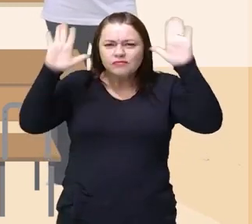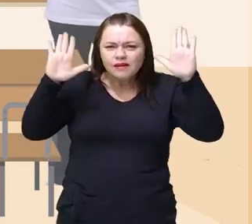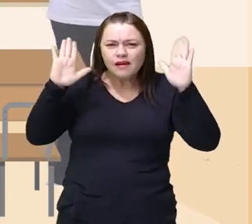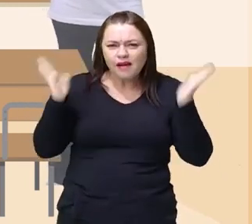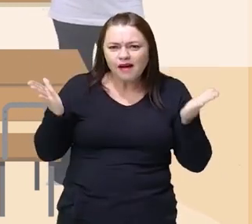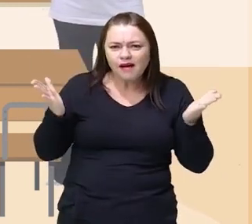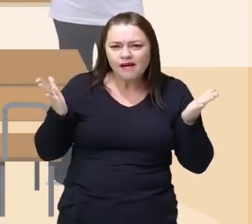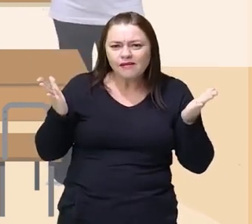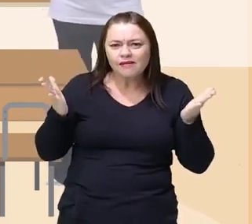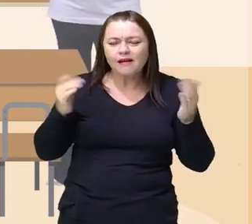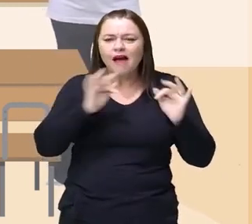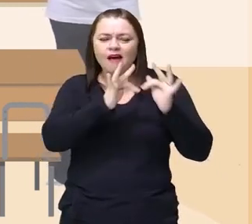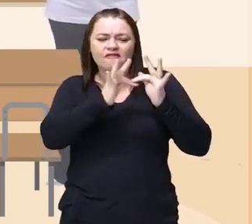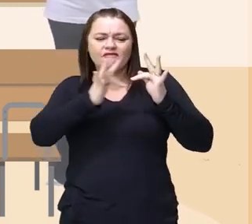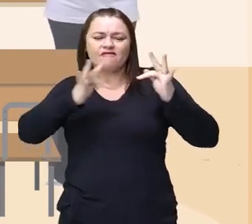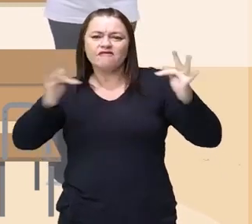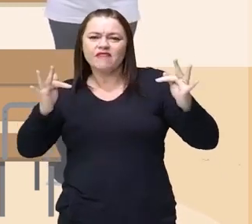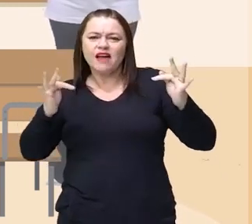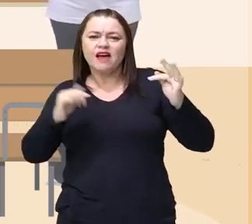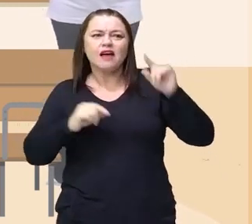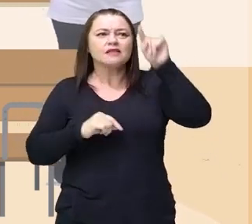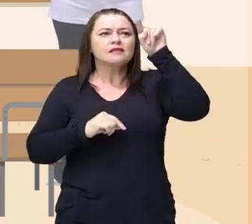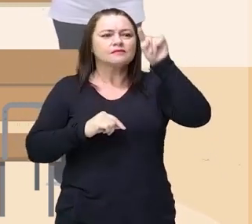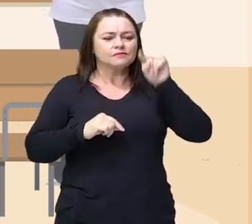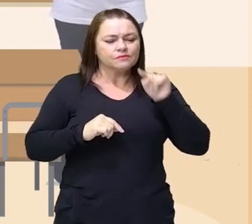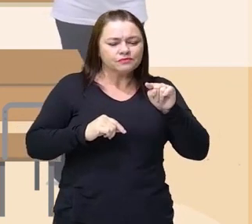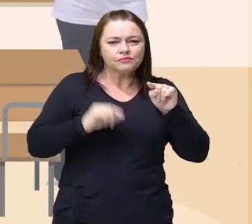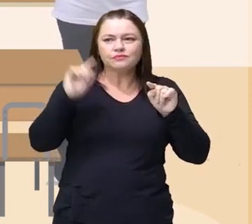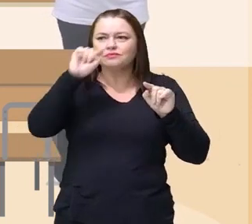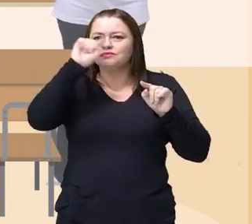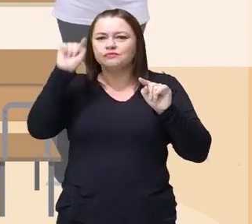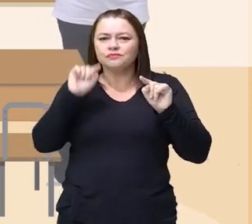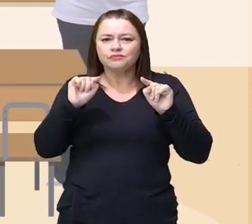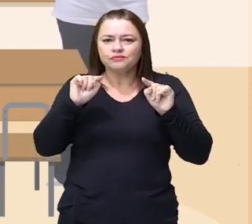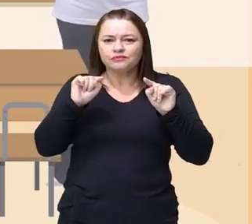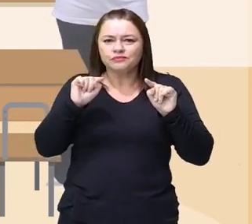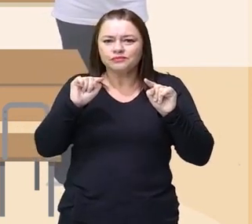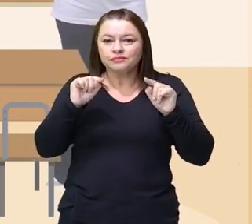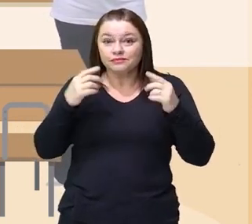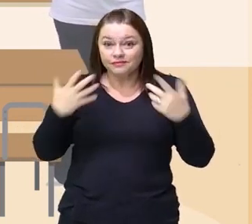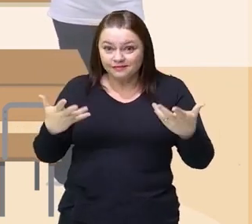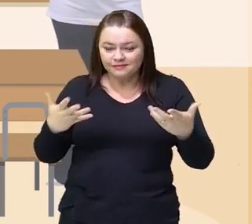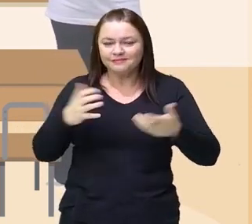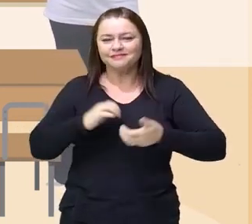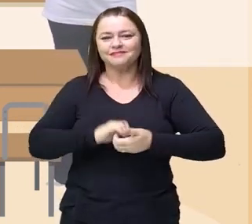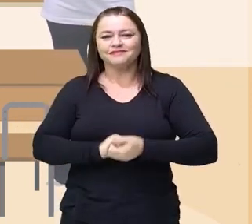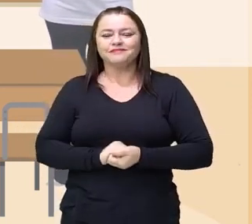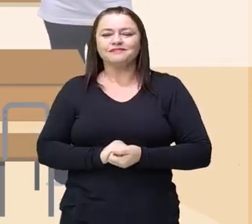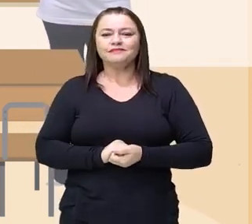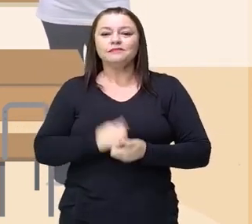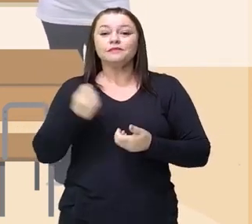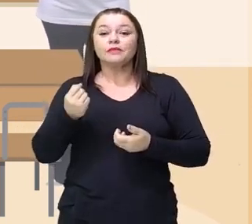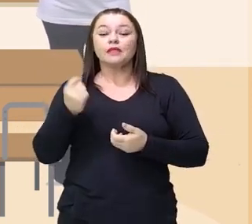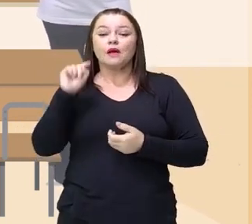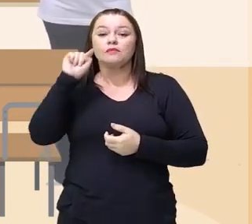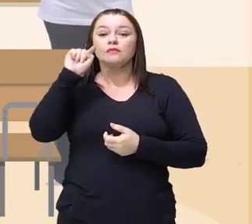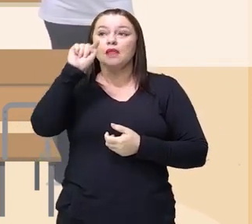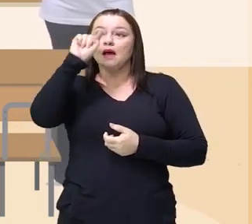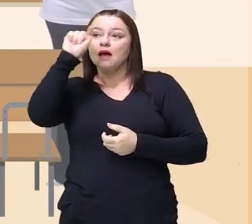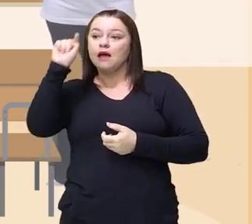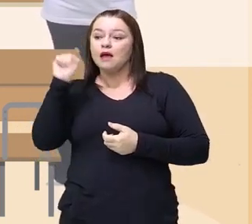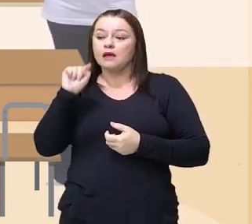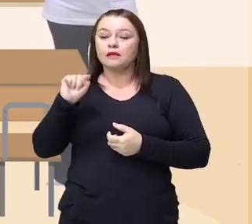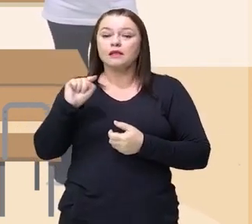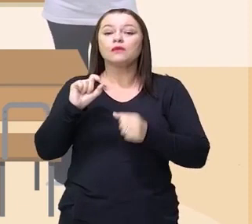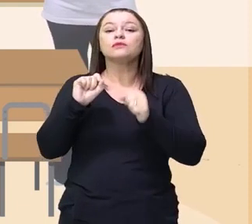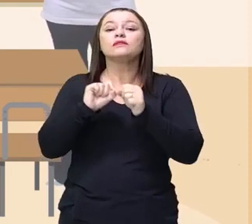uma frase exclamativa e a frase interrogativa? Pois bem, a interrogativa é